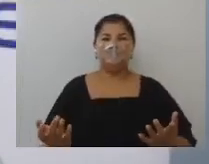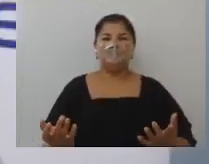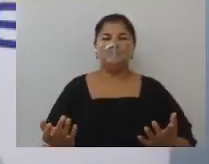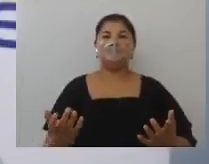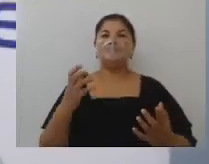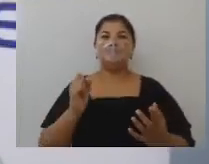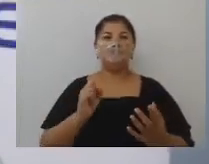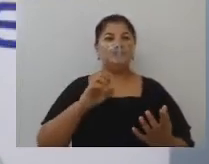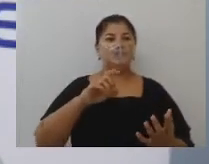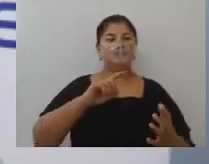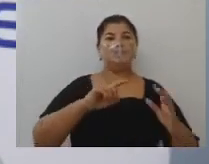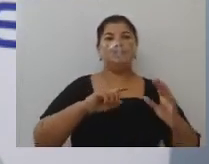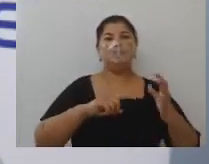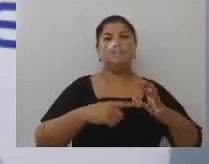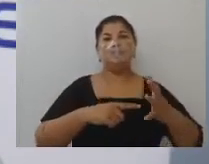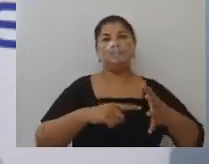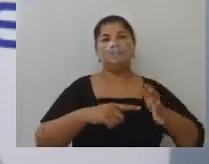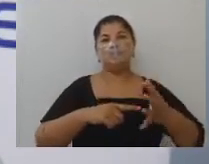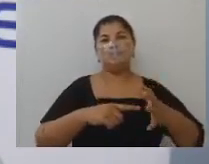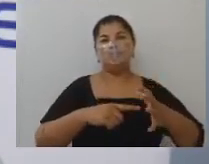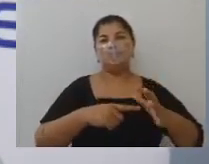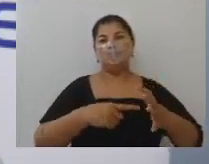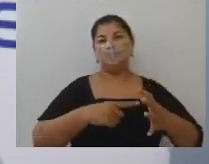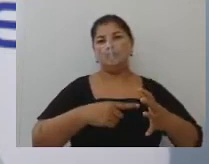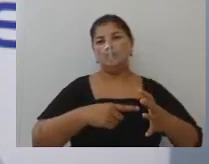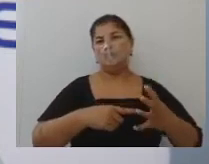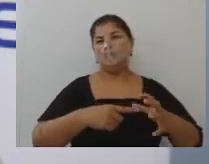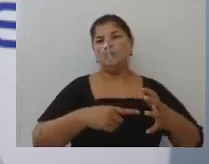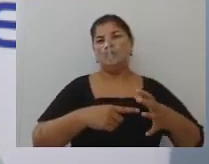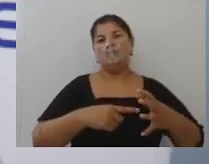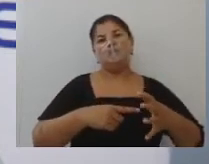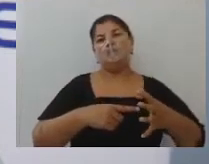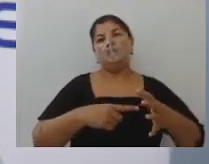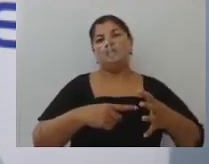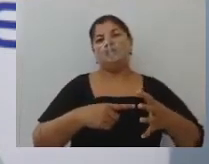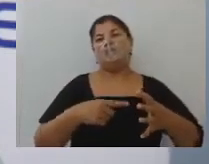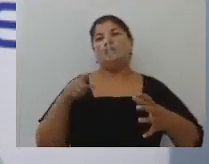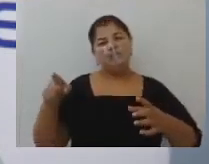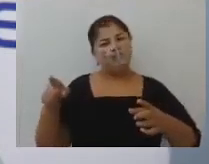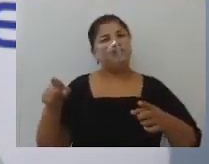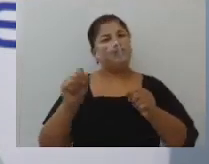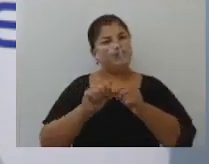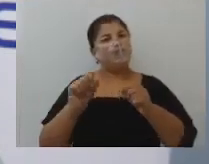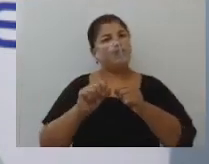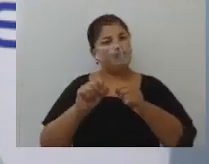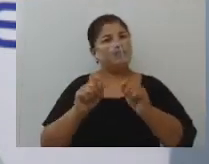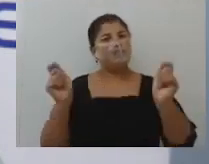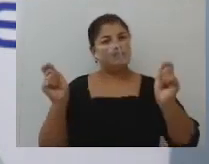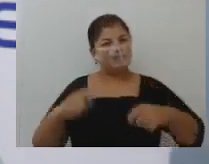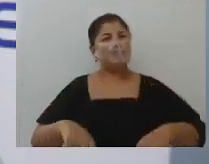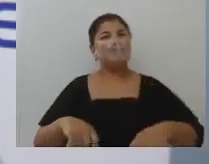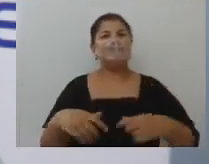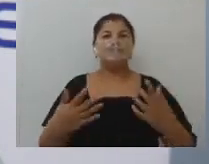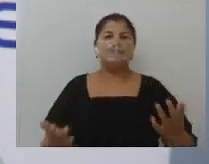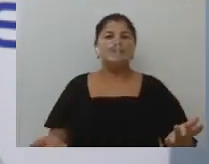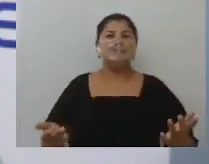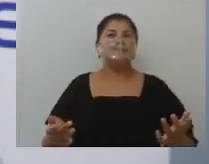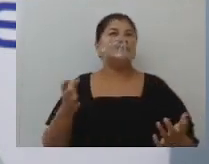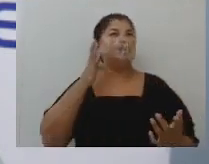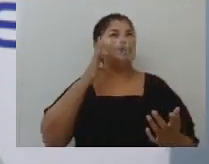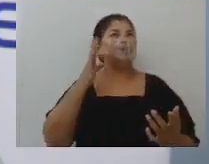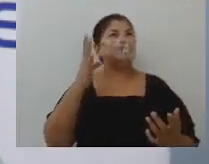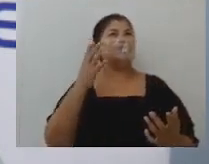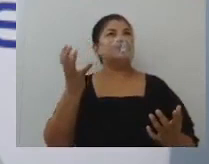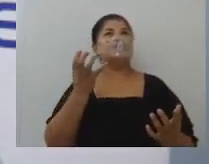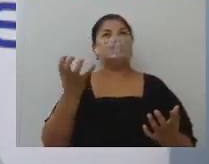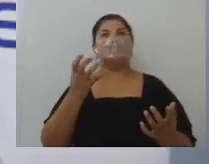montar um motor elétrico, não, né? Eu posso montar um motor baseado nisso. Imagina que eu quero uma